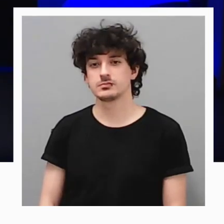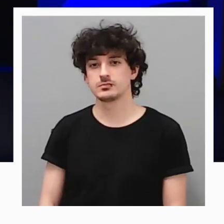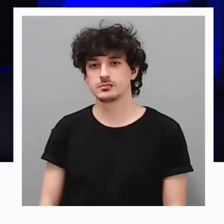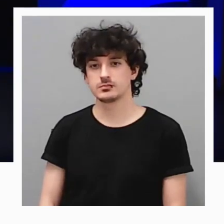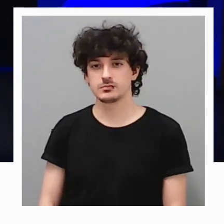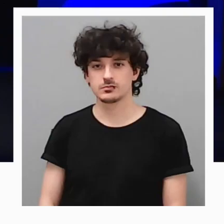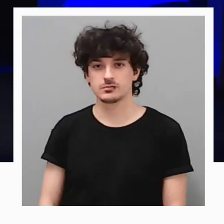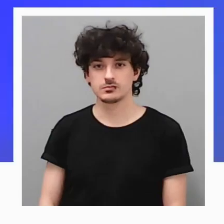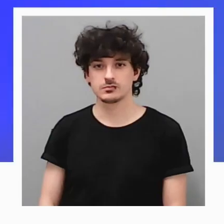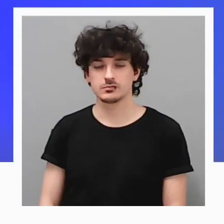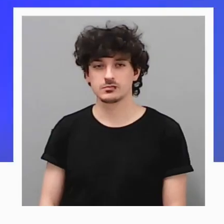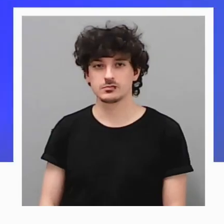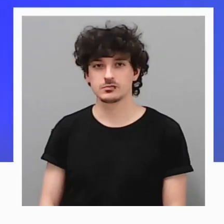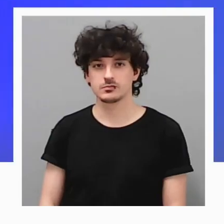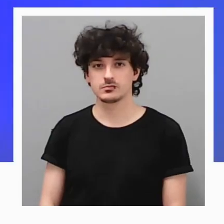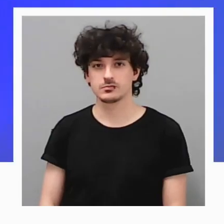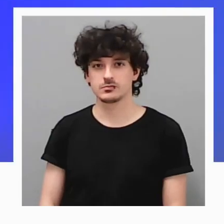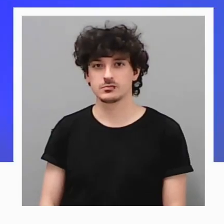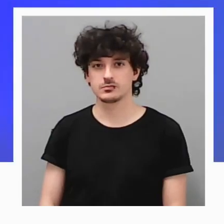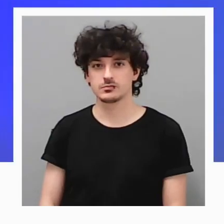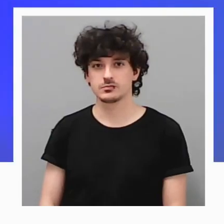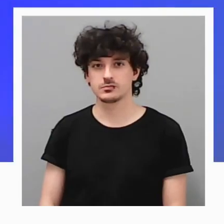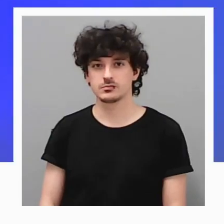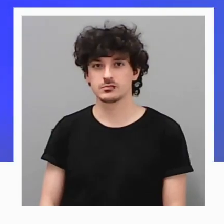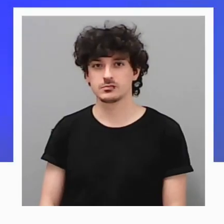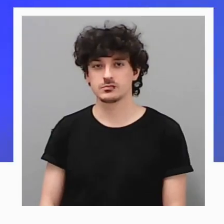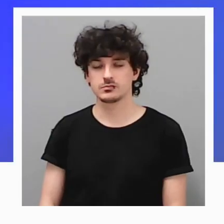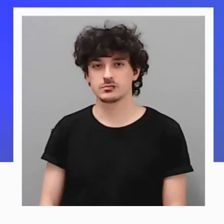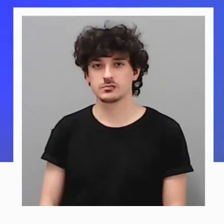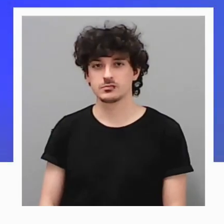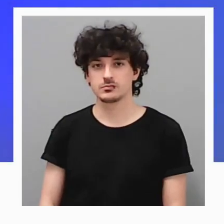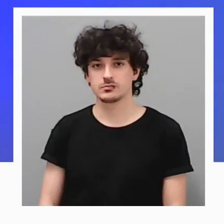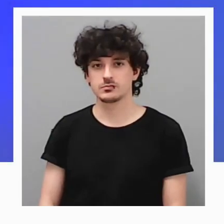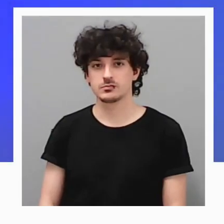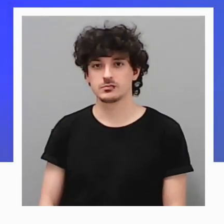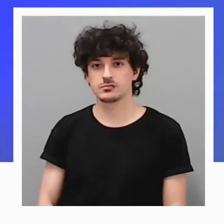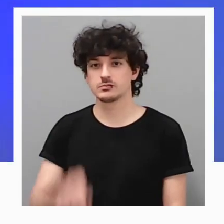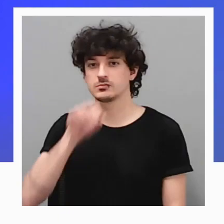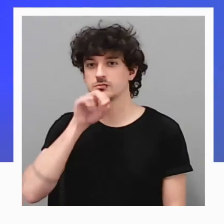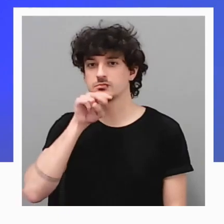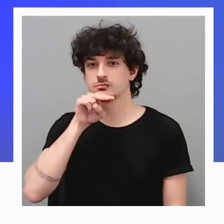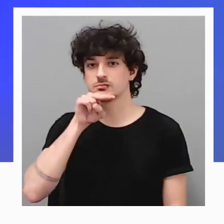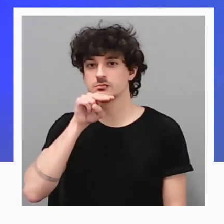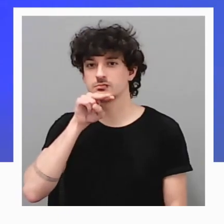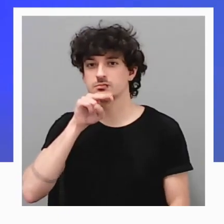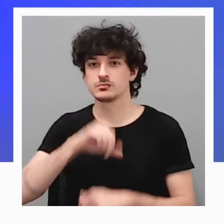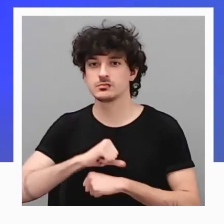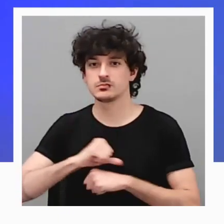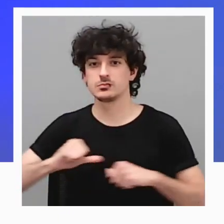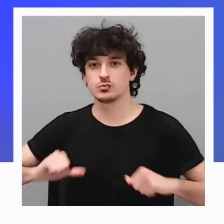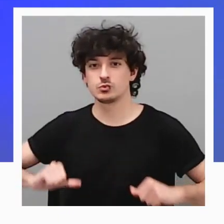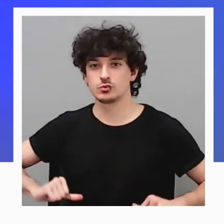os 4 anos, portanto abrimos as portas em 2018 para, no fundo, tentar criar uma base,